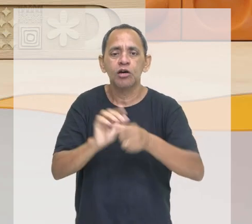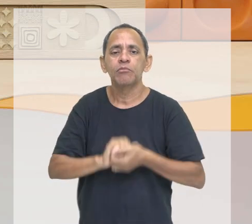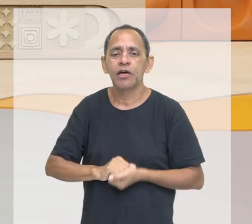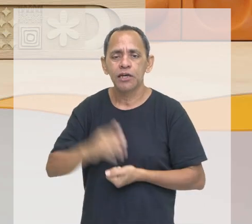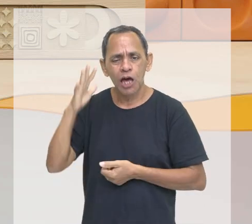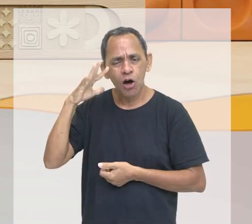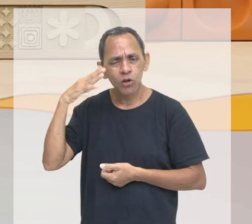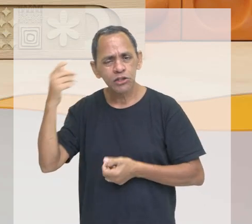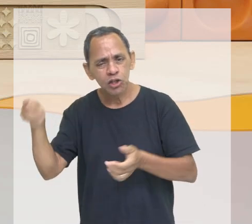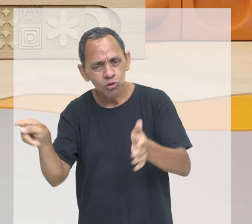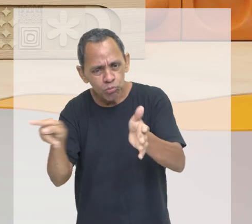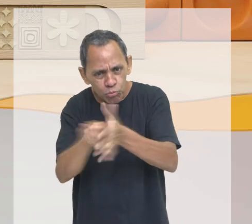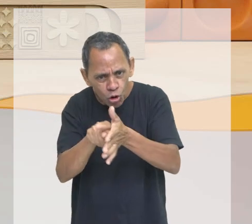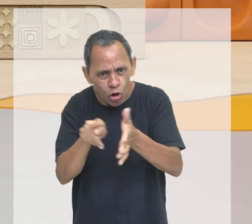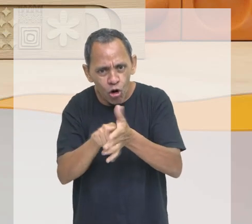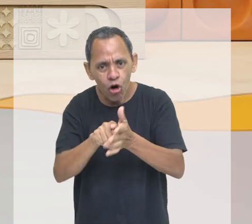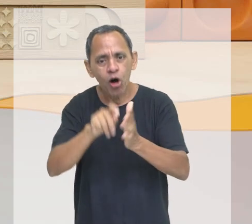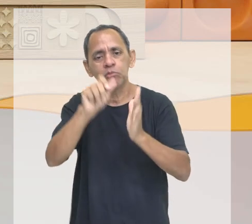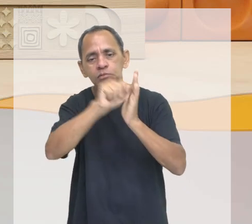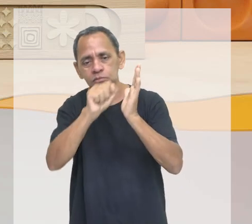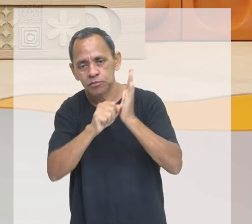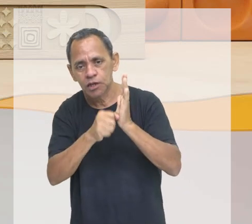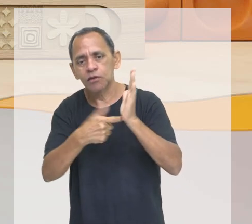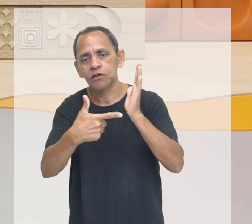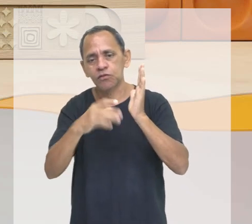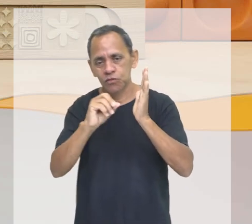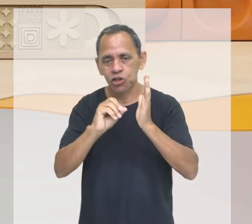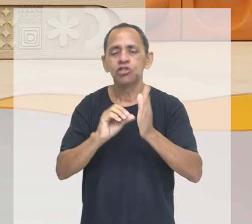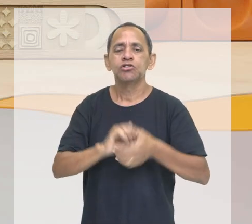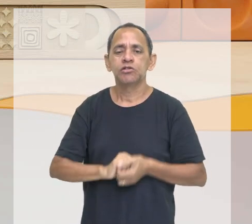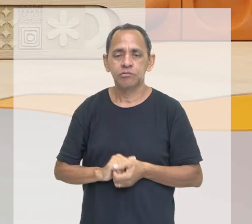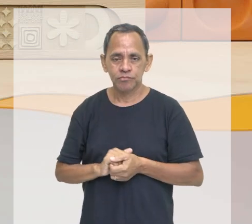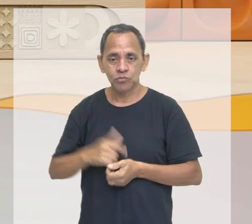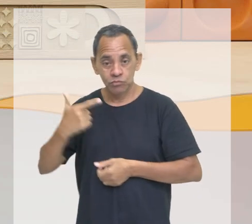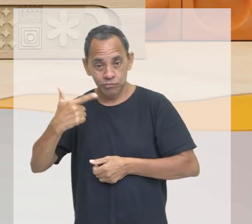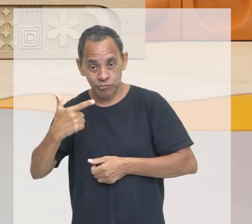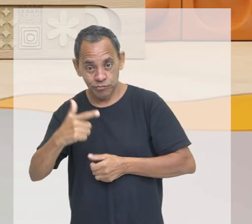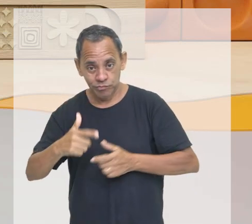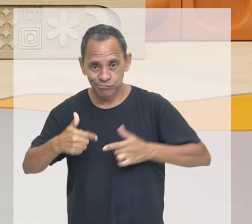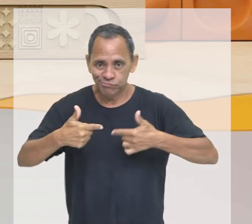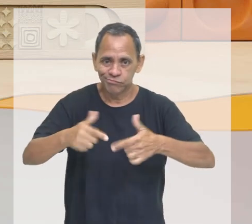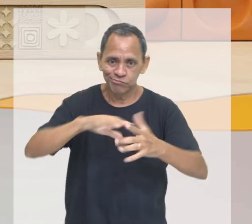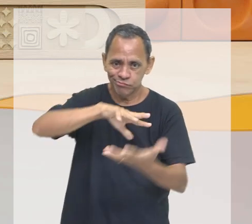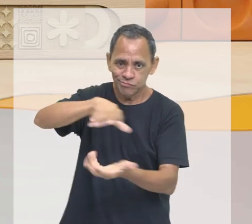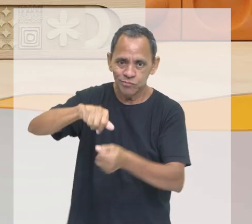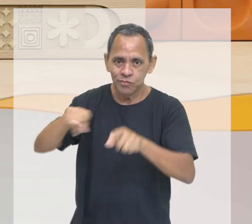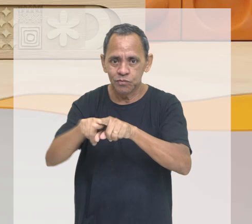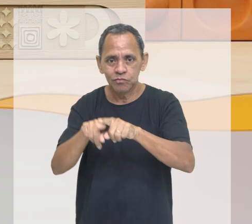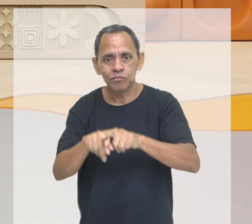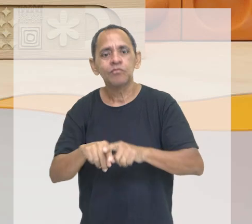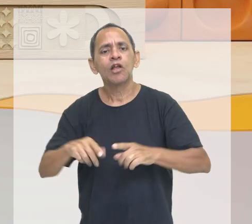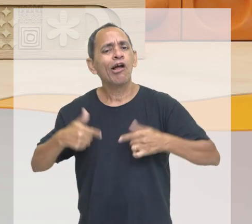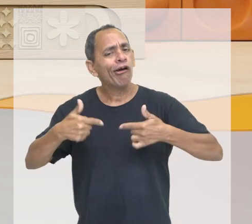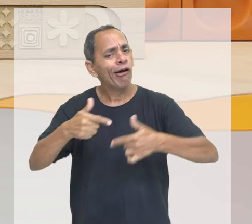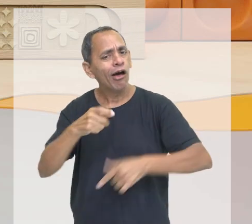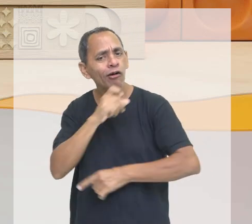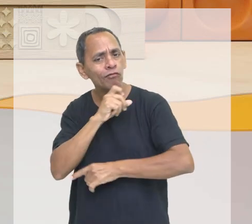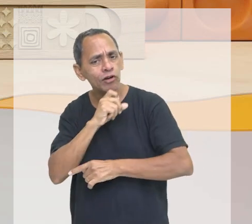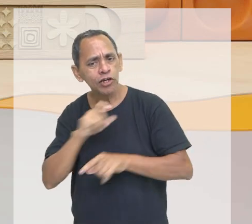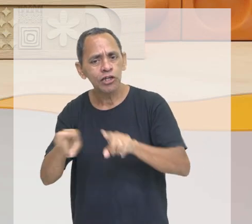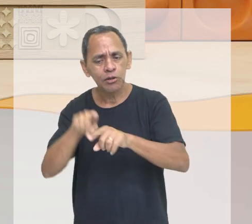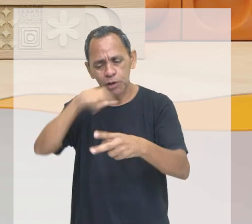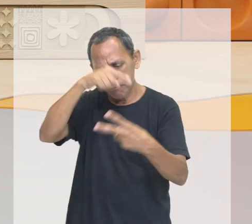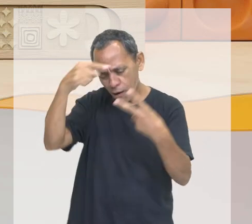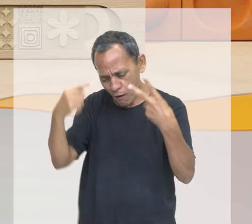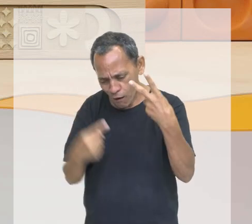século XX, a própria Segunda Guerra Mundial, a Guerra Fria, enfim, tudo que vai acontecer a partir daí, que vai